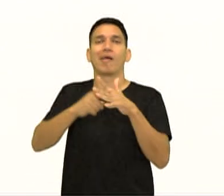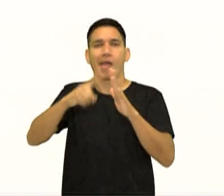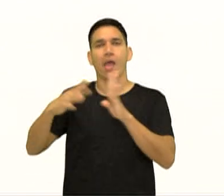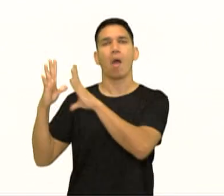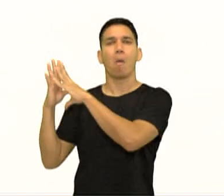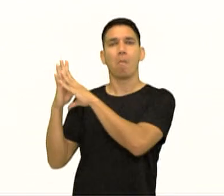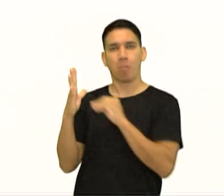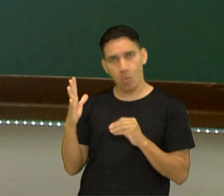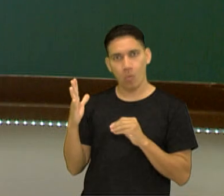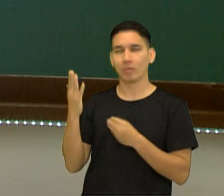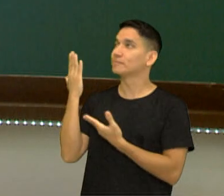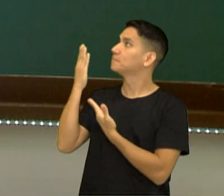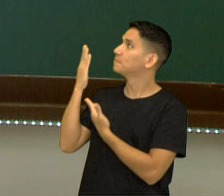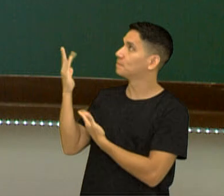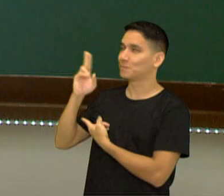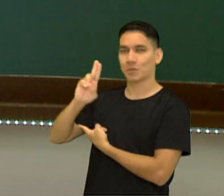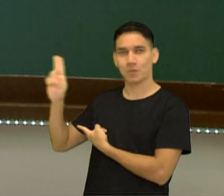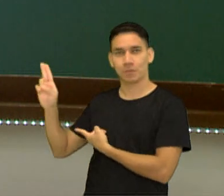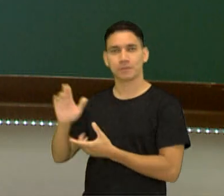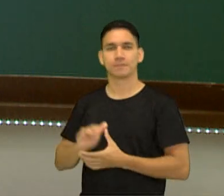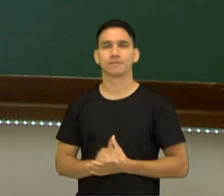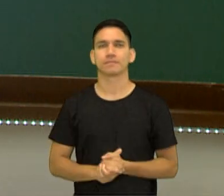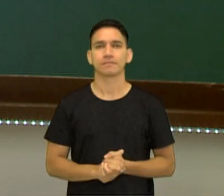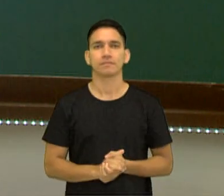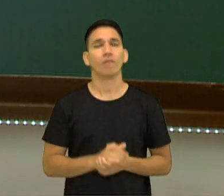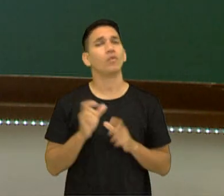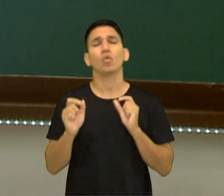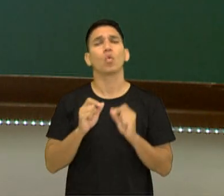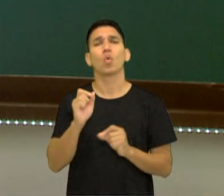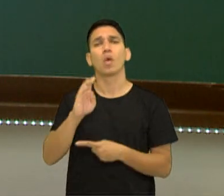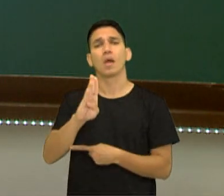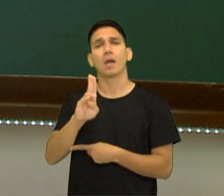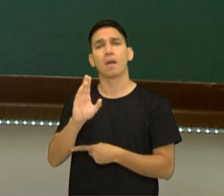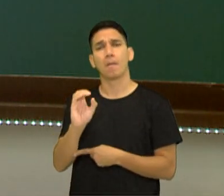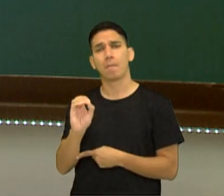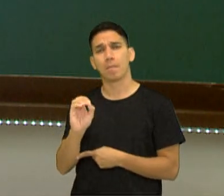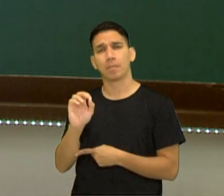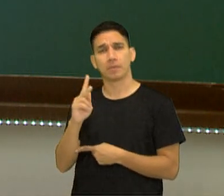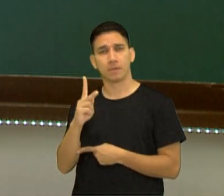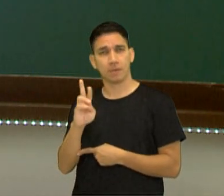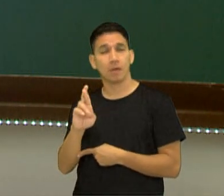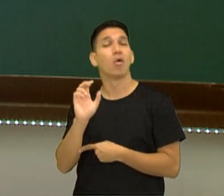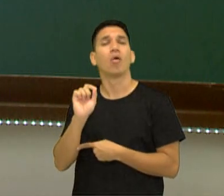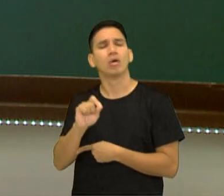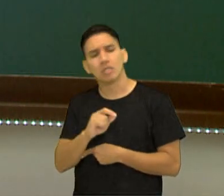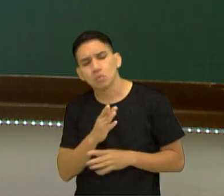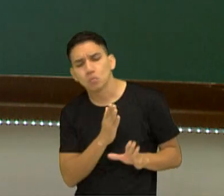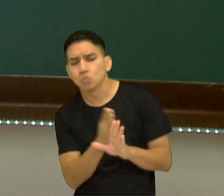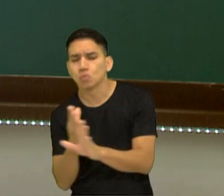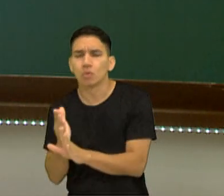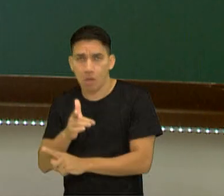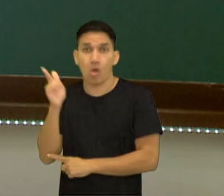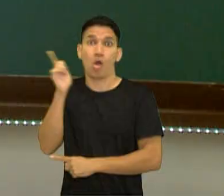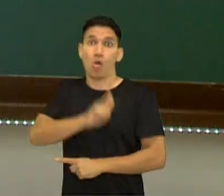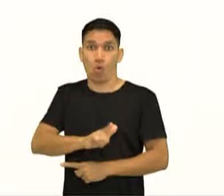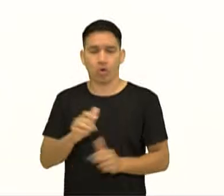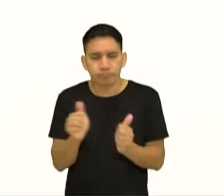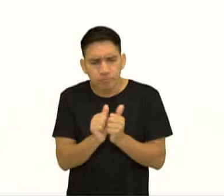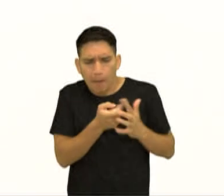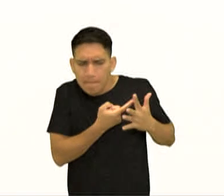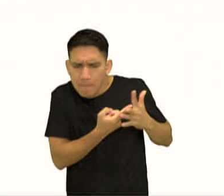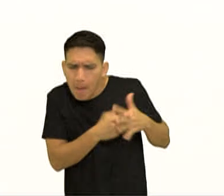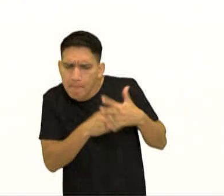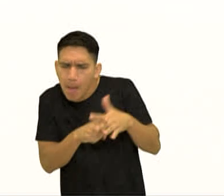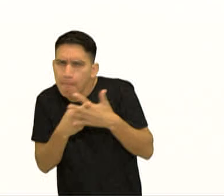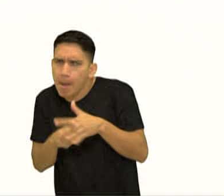de Rutherford-Bohr. O que o Bohr conseguiu observar estudando e repetindo os experimentos junto com o Rutherford?